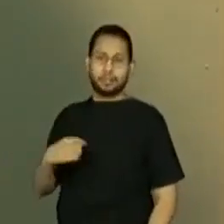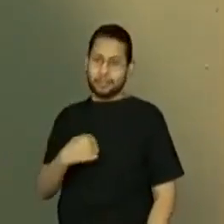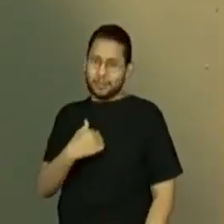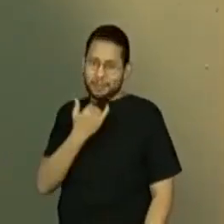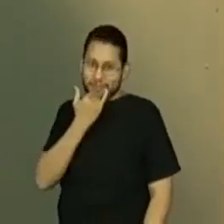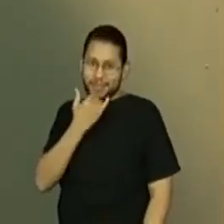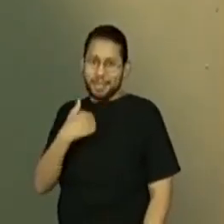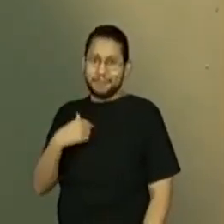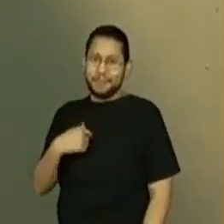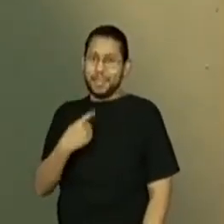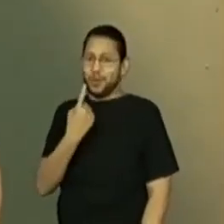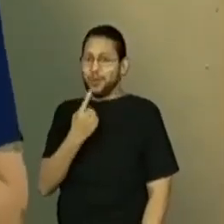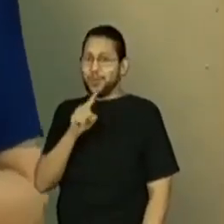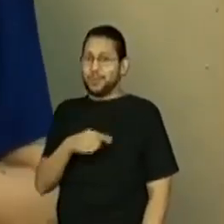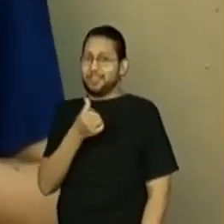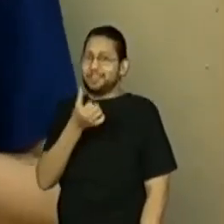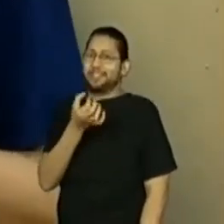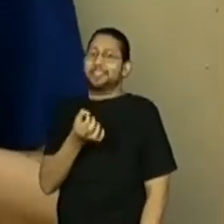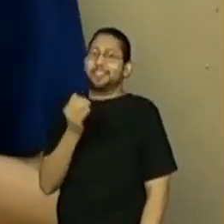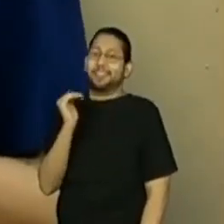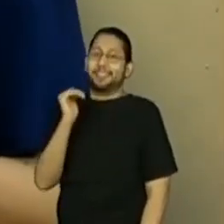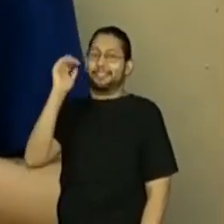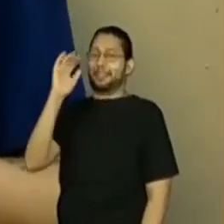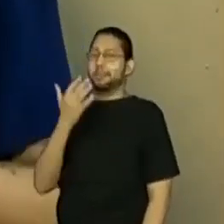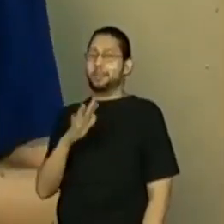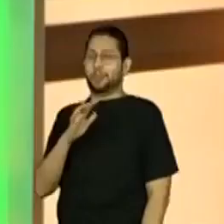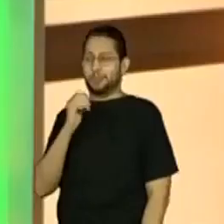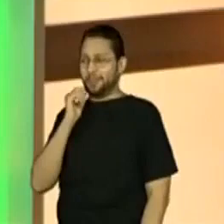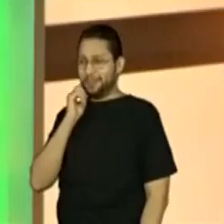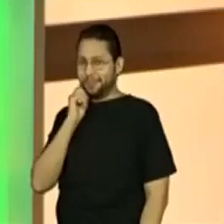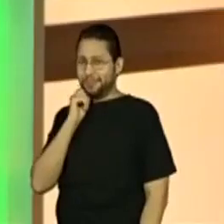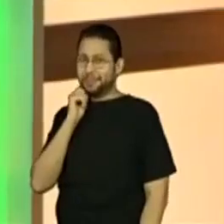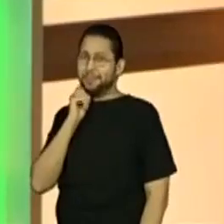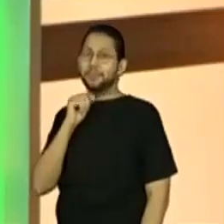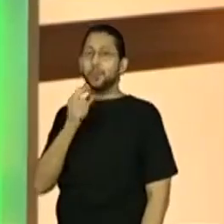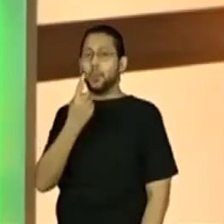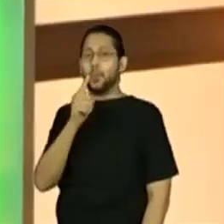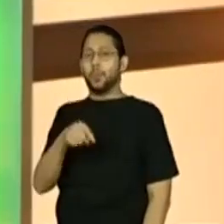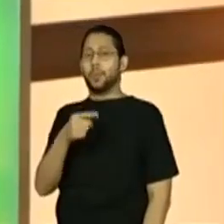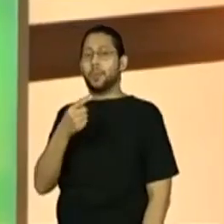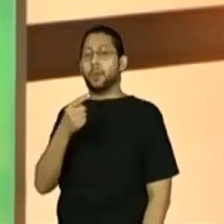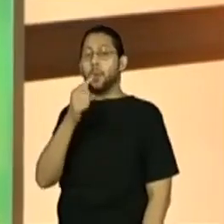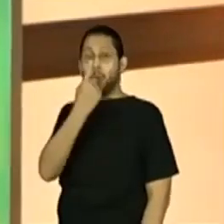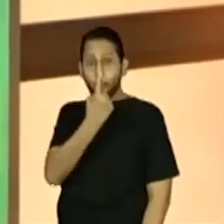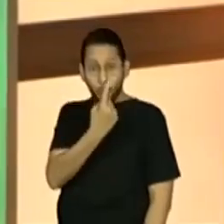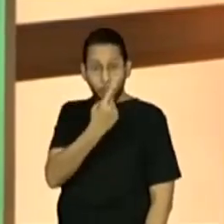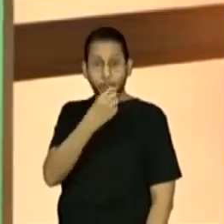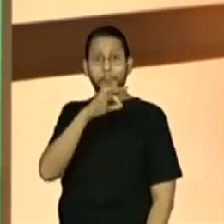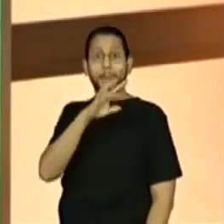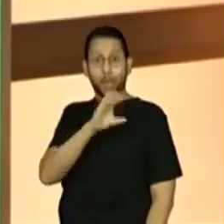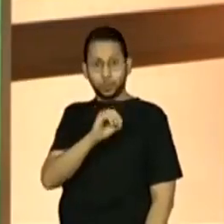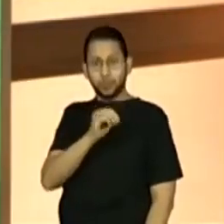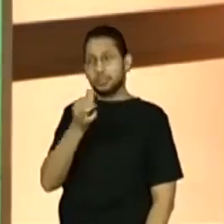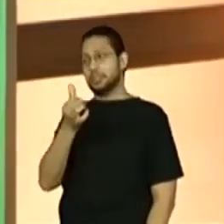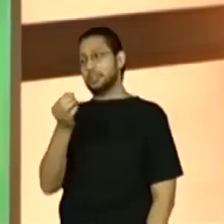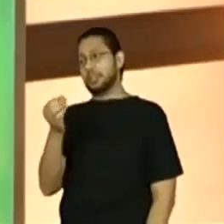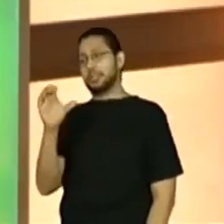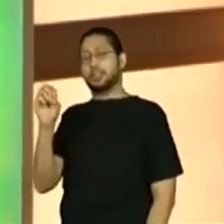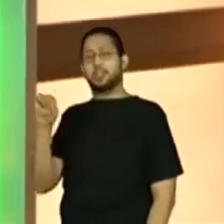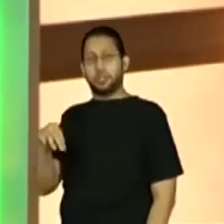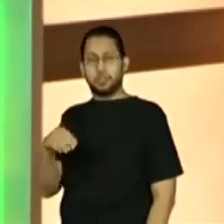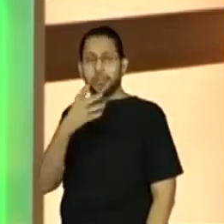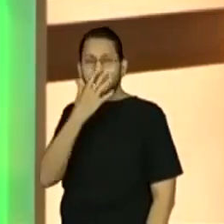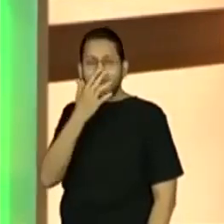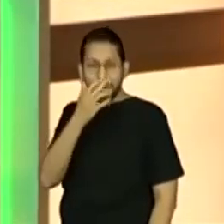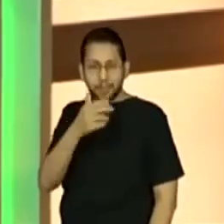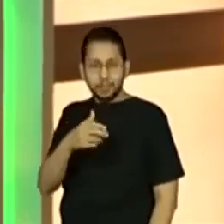de altura, arredondando. 1,60 metros, 1,60 centímetros. Isso. Imagina só pro Carol do lado de